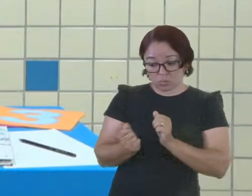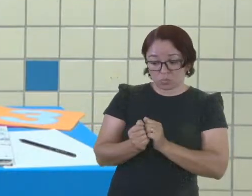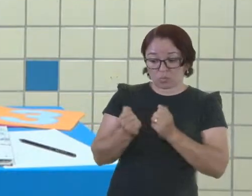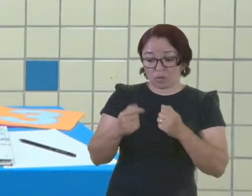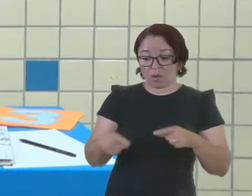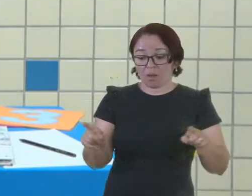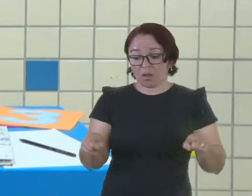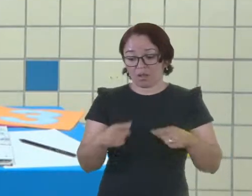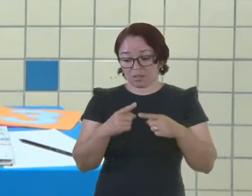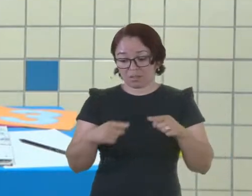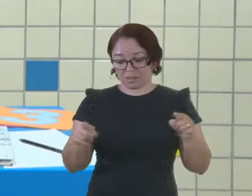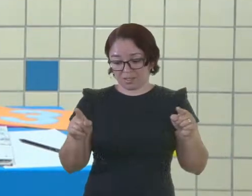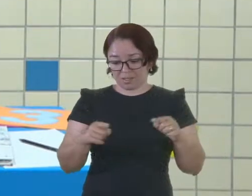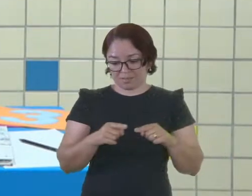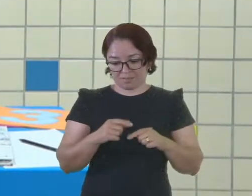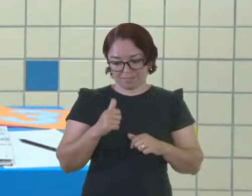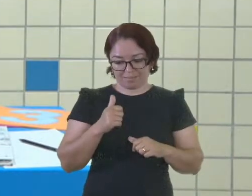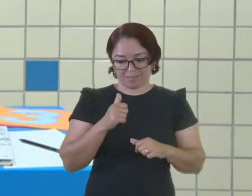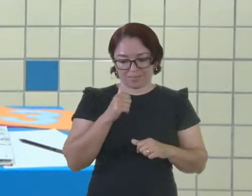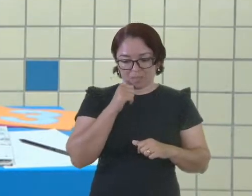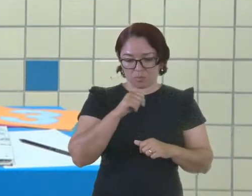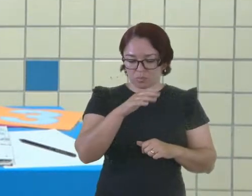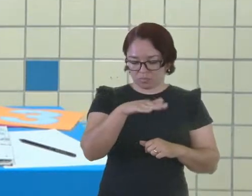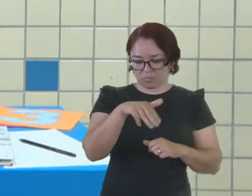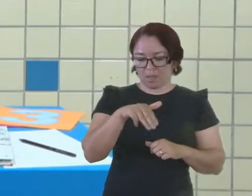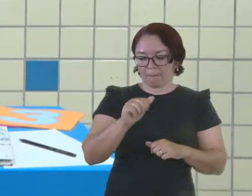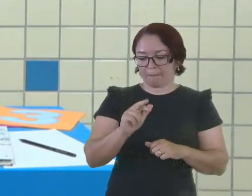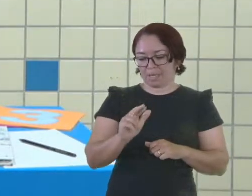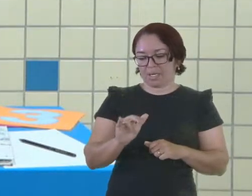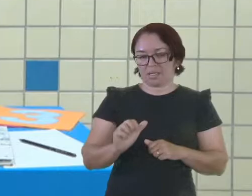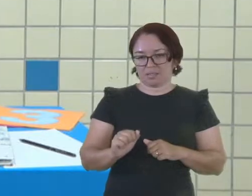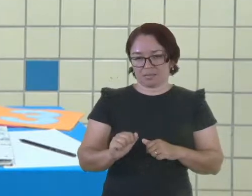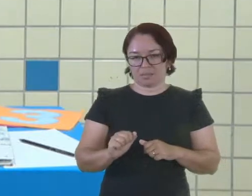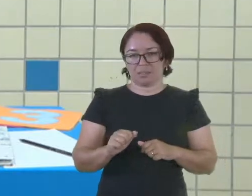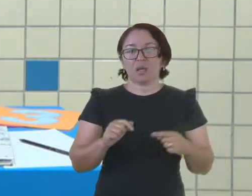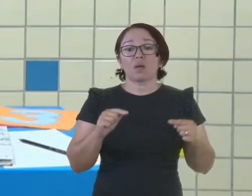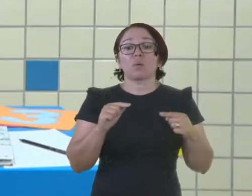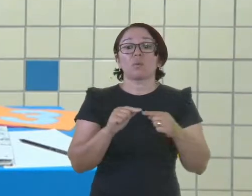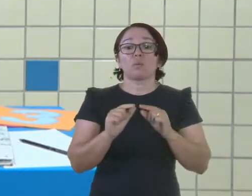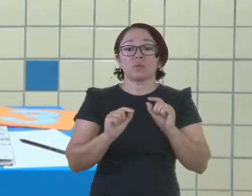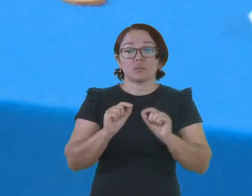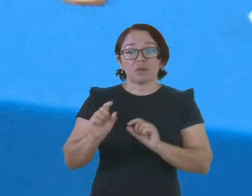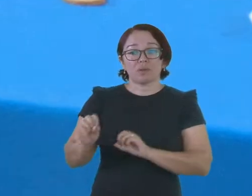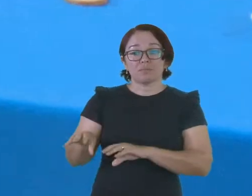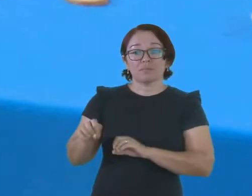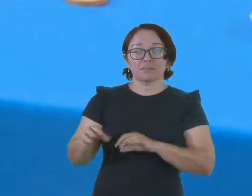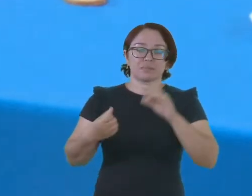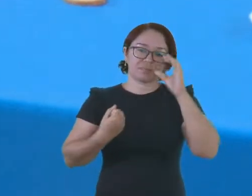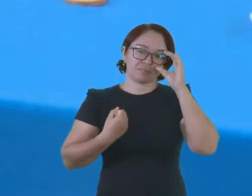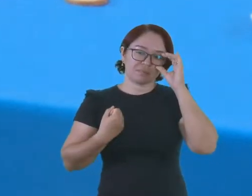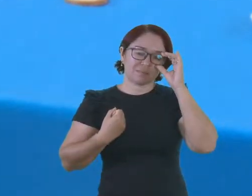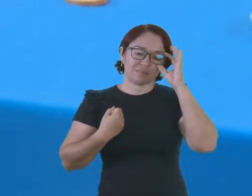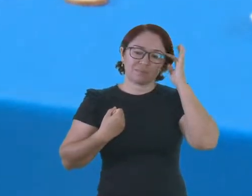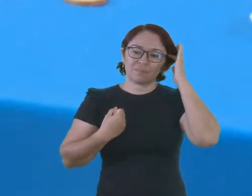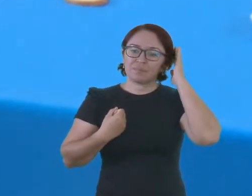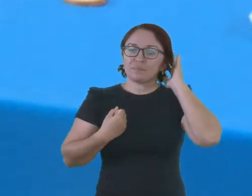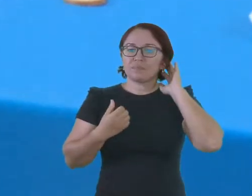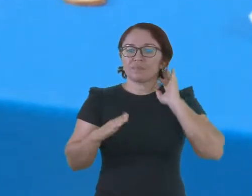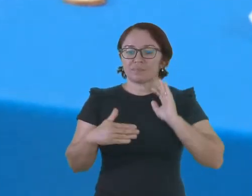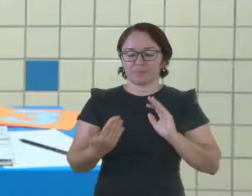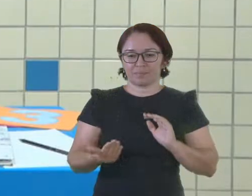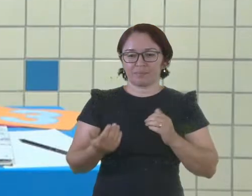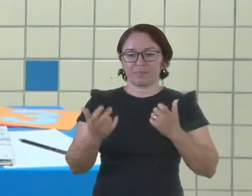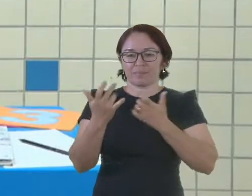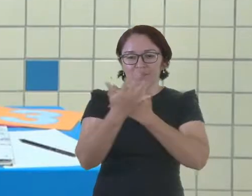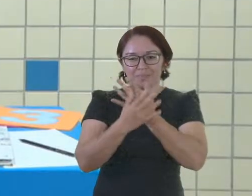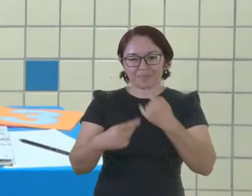Mariana. A música da Mariana, ela fala sobre os números. Então, cada vez que você estiver cantando a